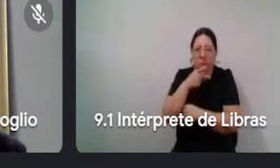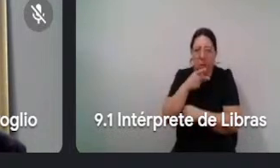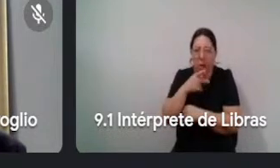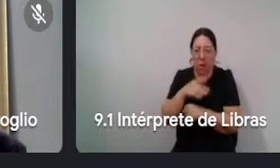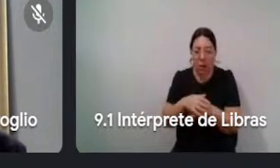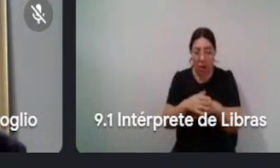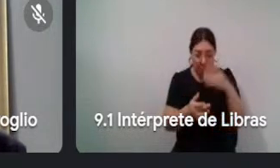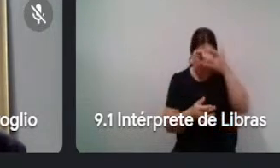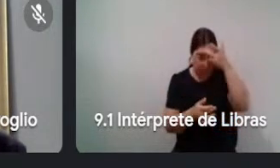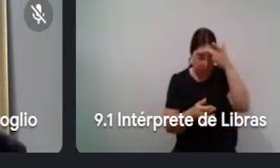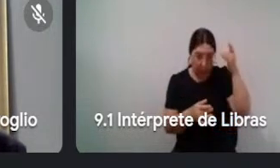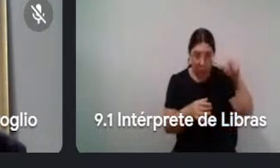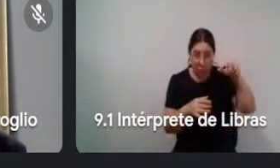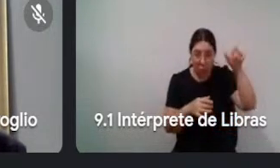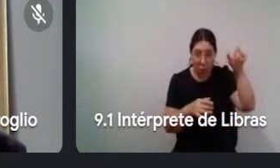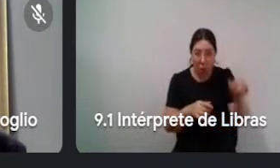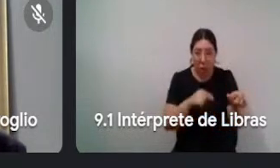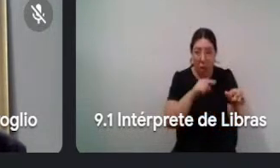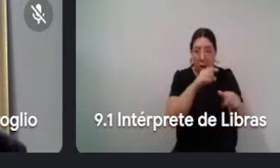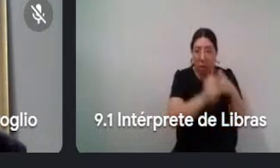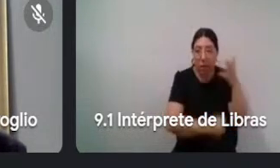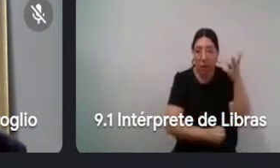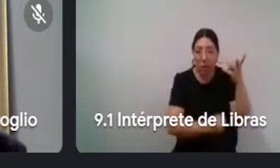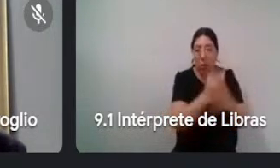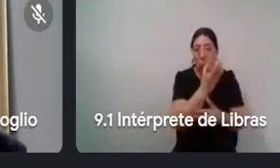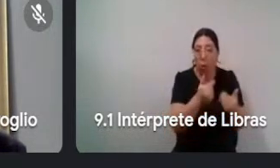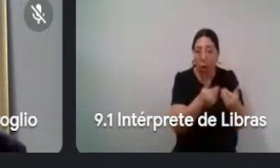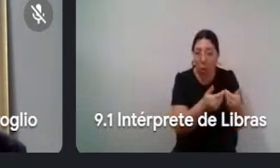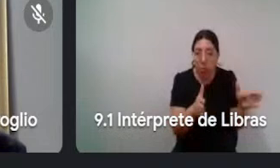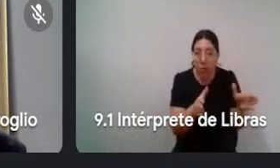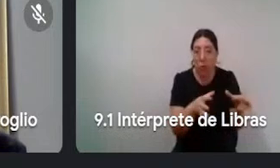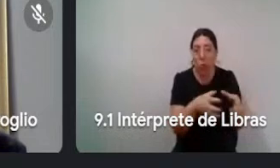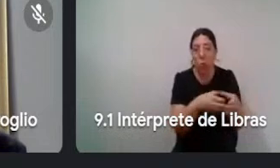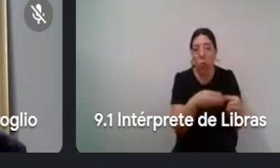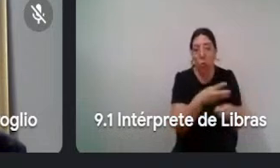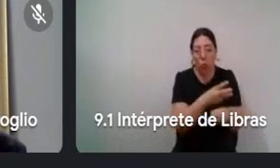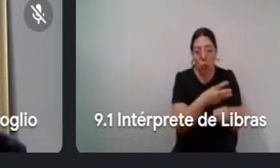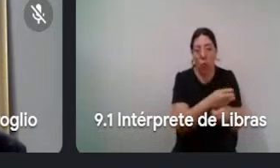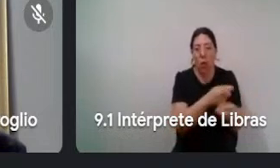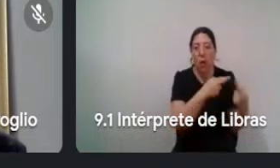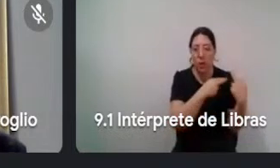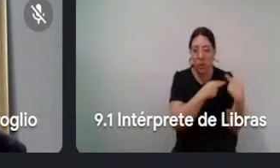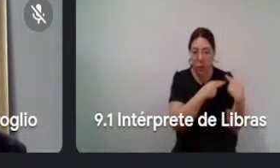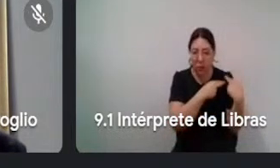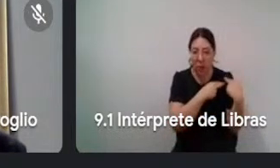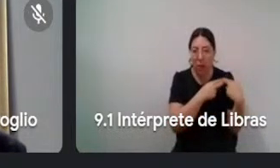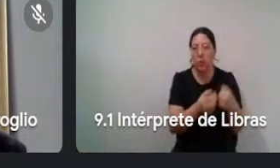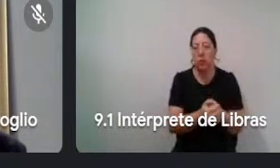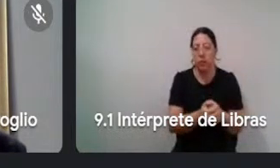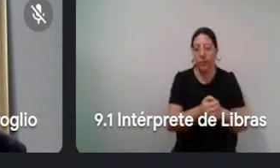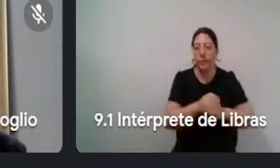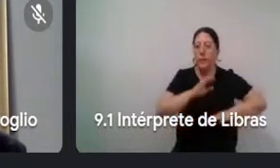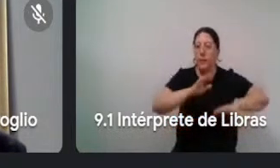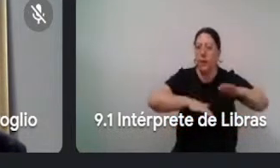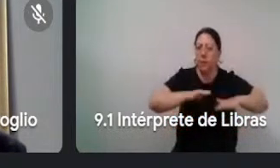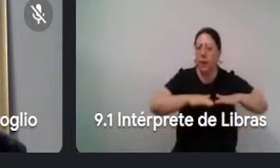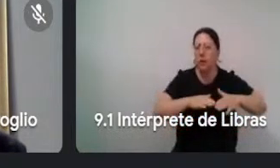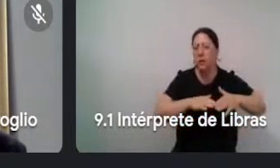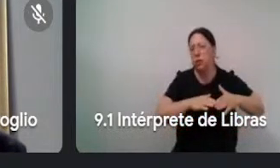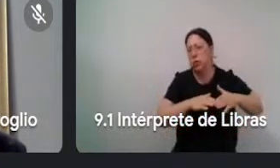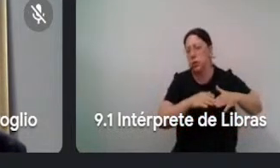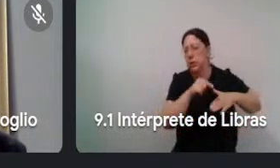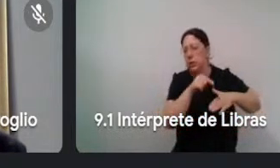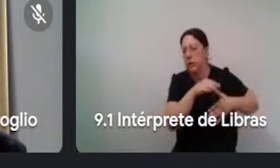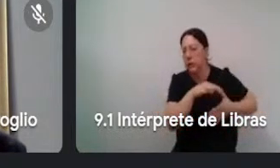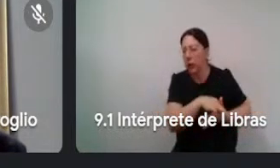grupo, pela mídia ou rede social, visto que, a depender do seu grau de liderança